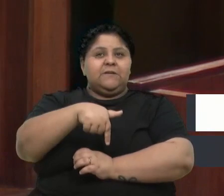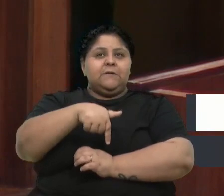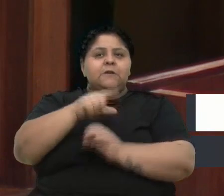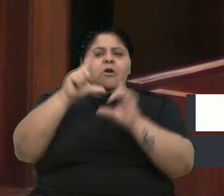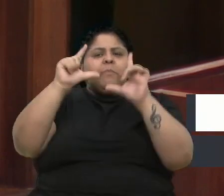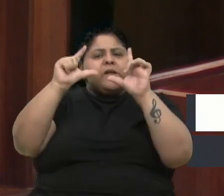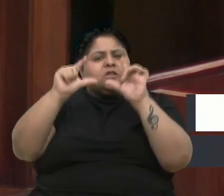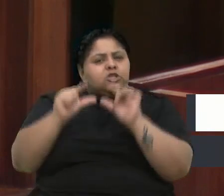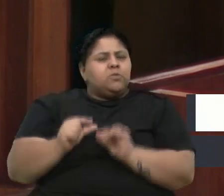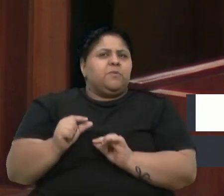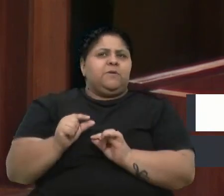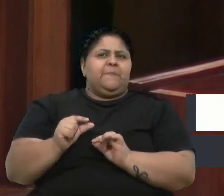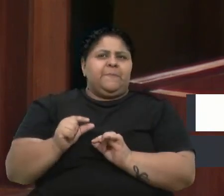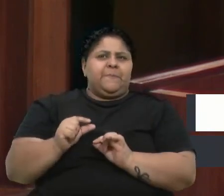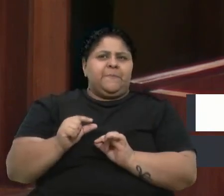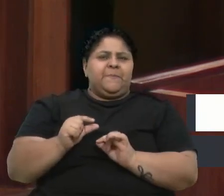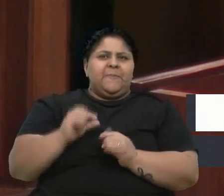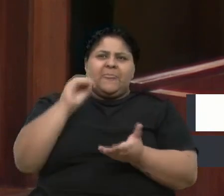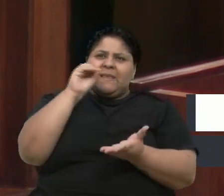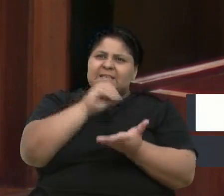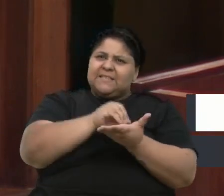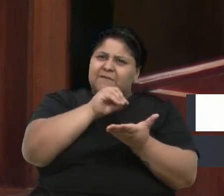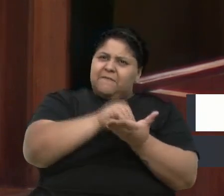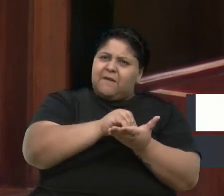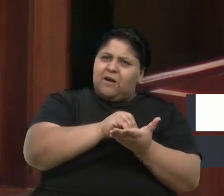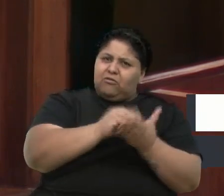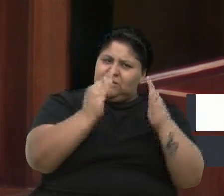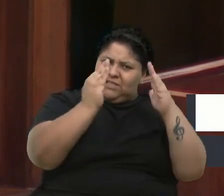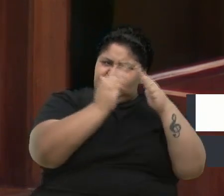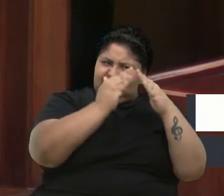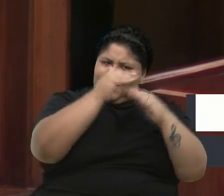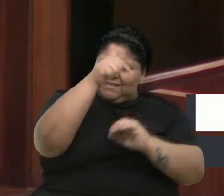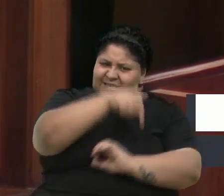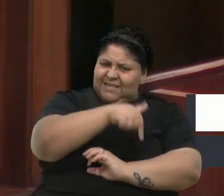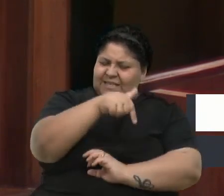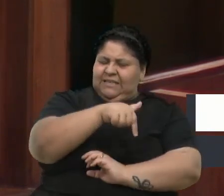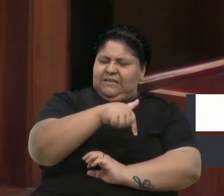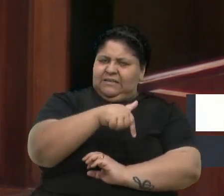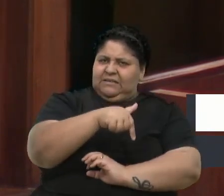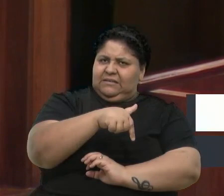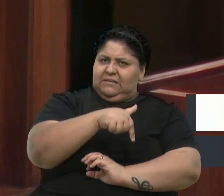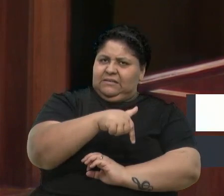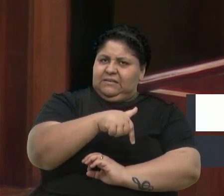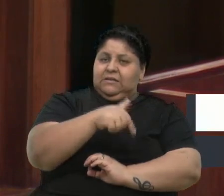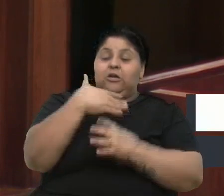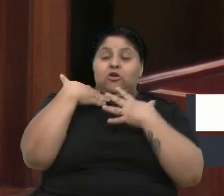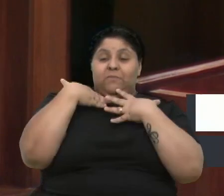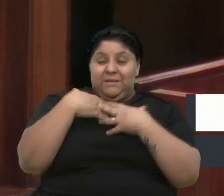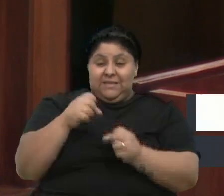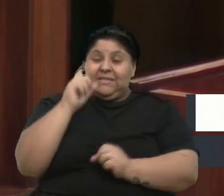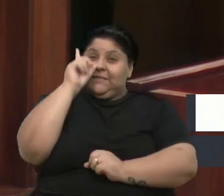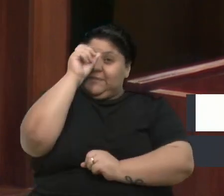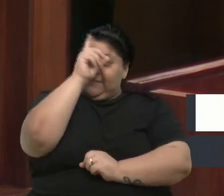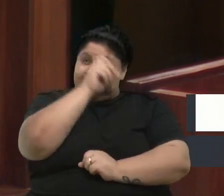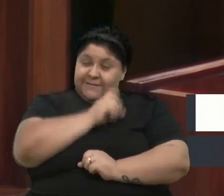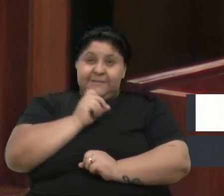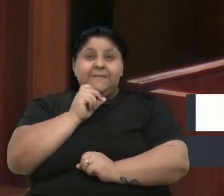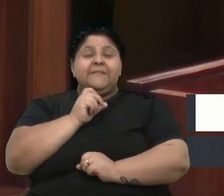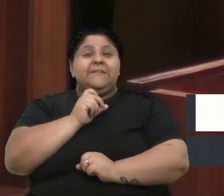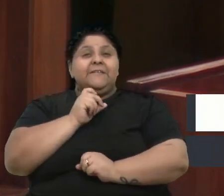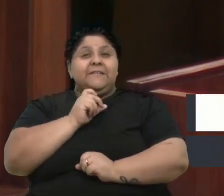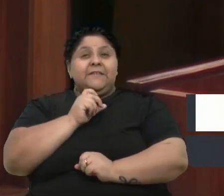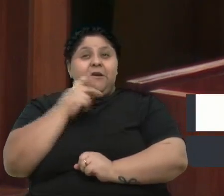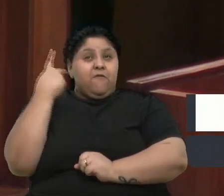amenizar esse déficit habitacional da nossa cidade. É uma secretaria difícil, o vereador Fiuza já foi secretário de Habitação,